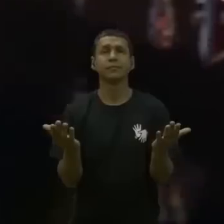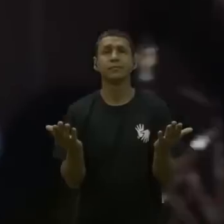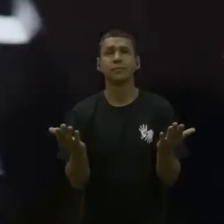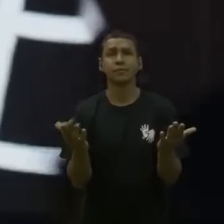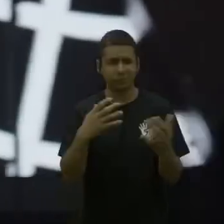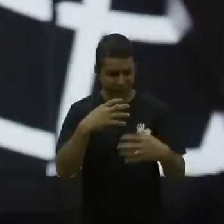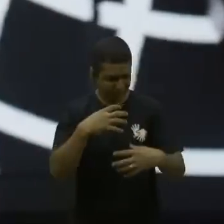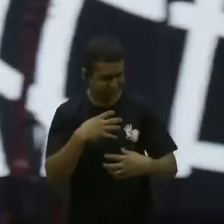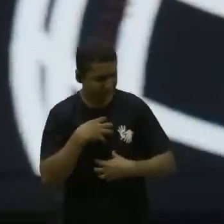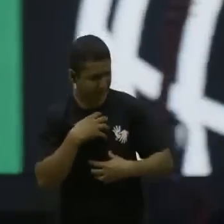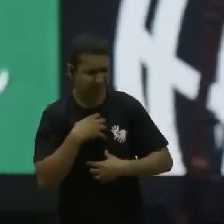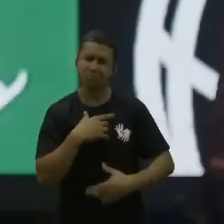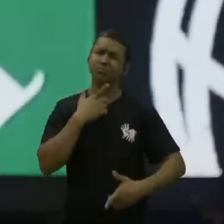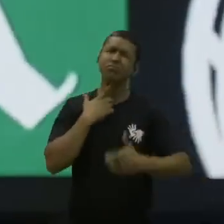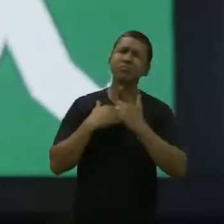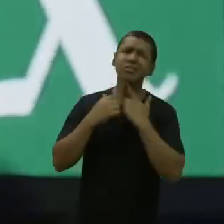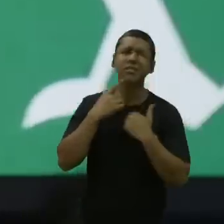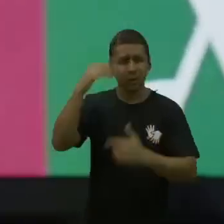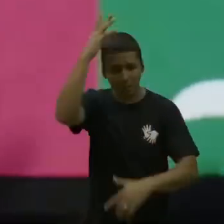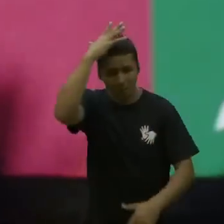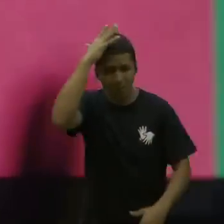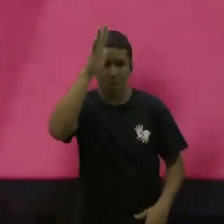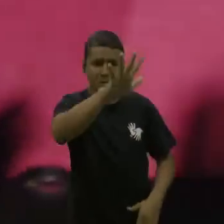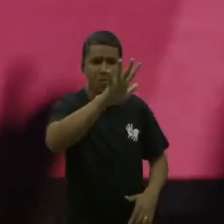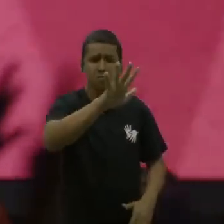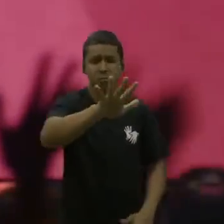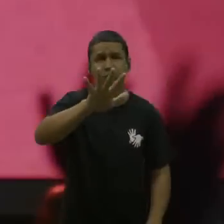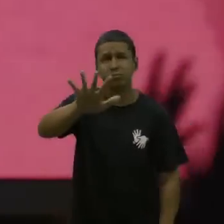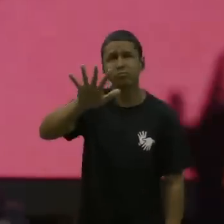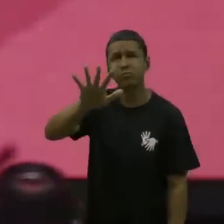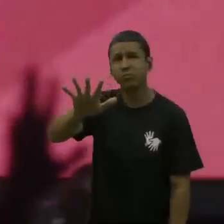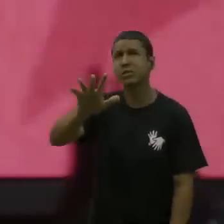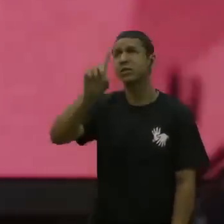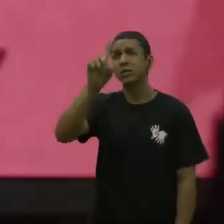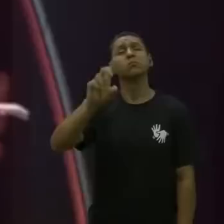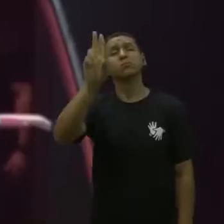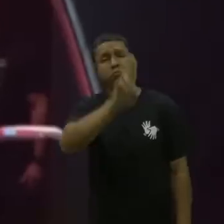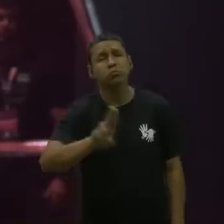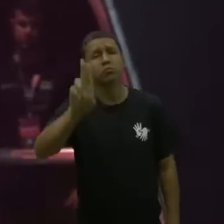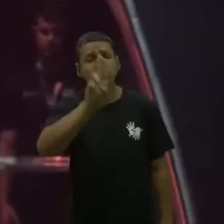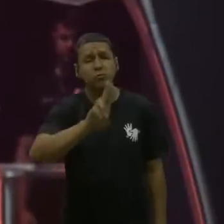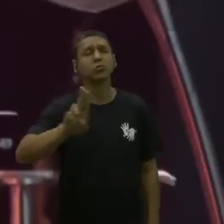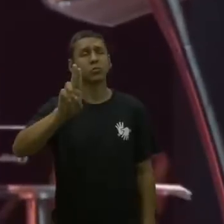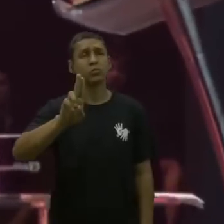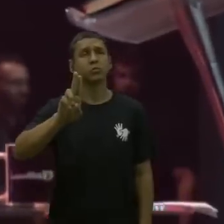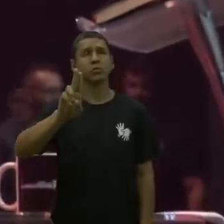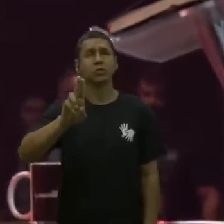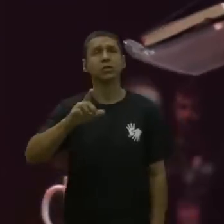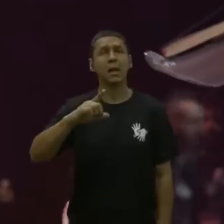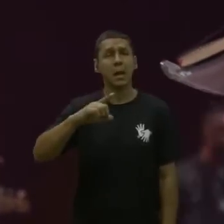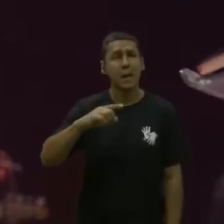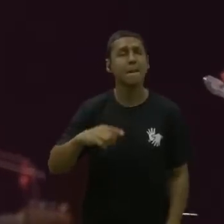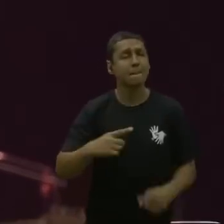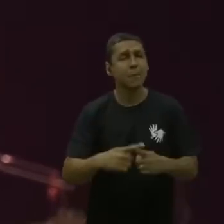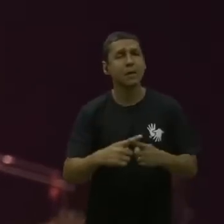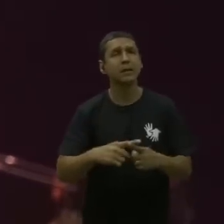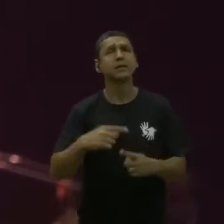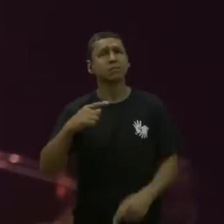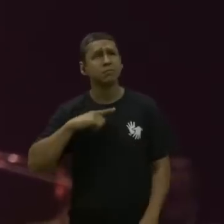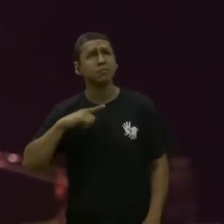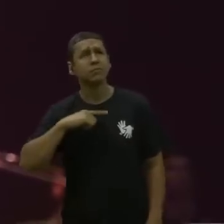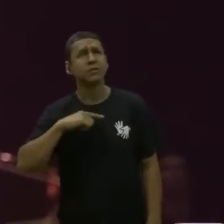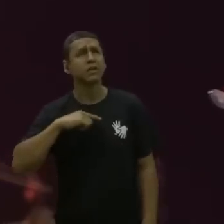Se você sentir a vontade de colocar a mão na cabeça de alguém, coloca. Deixa Deus te usar, deixa. Porque tem um fluido Espírito